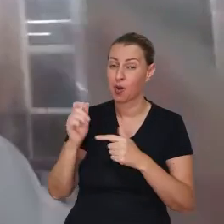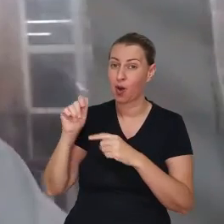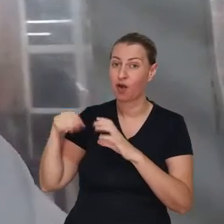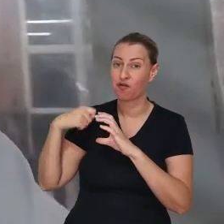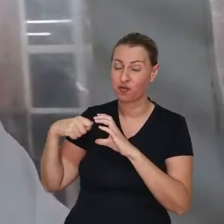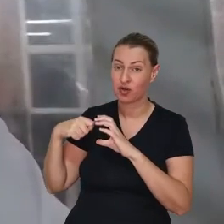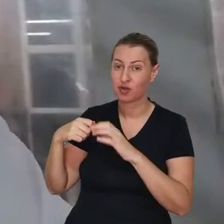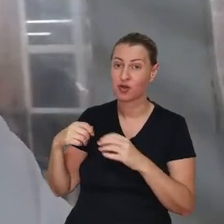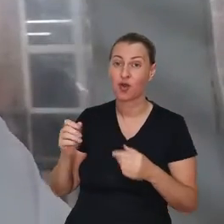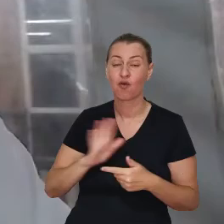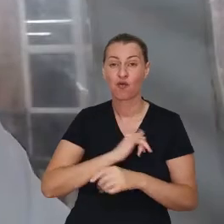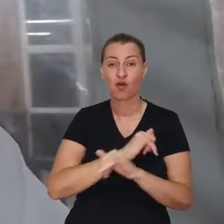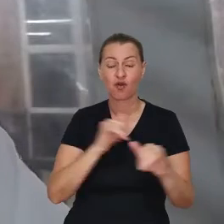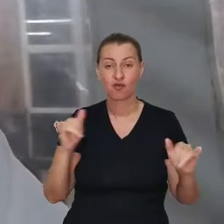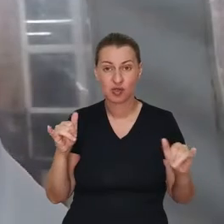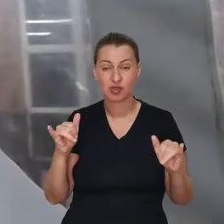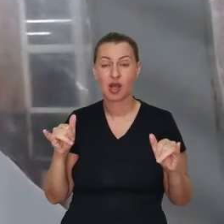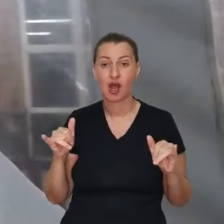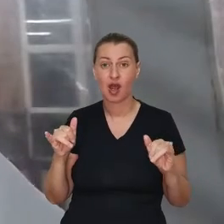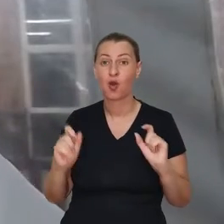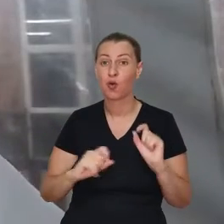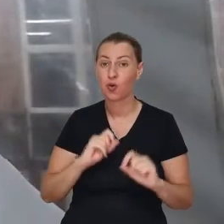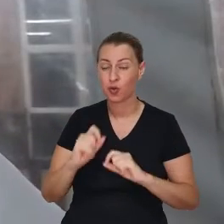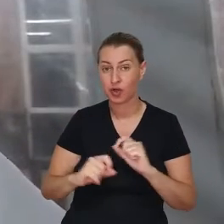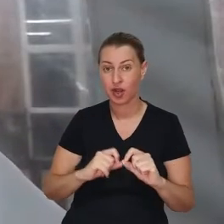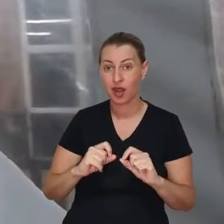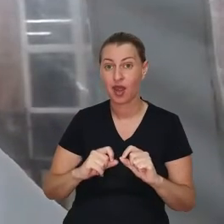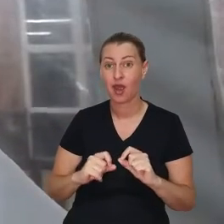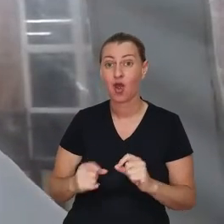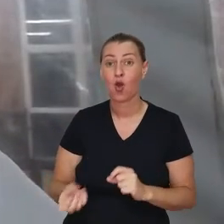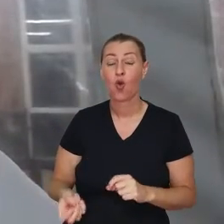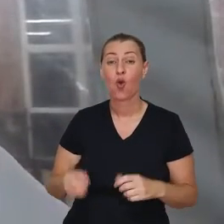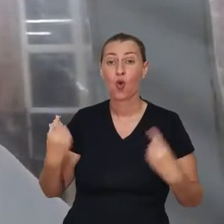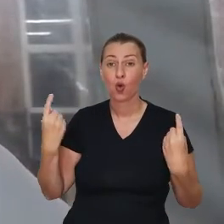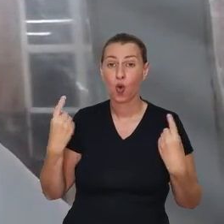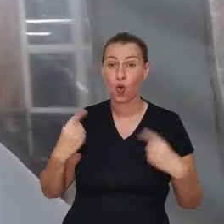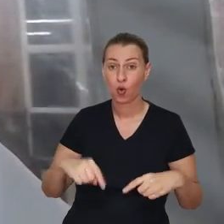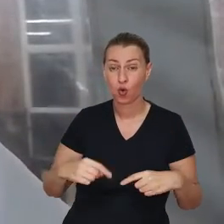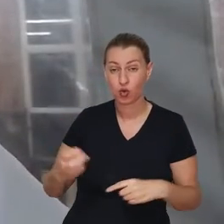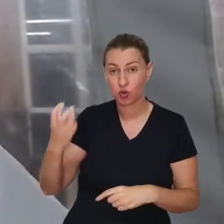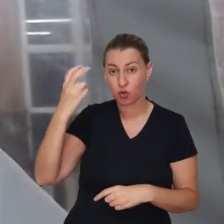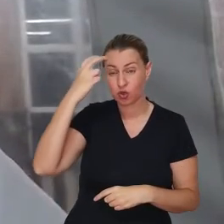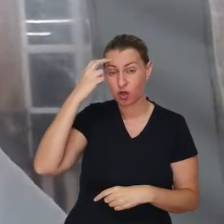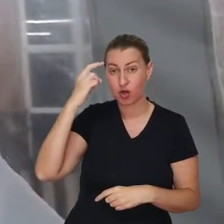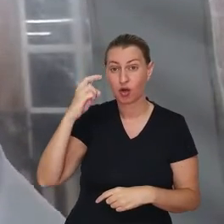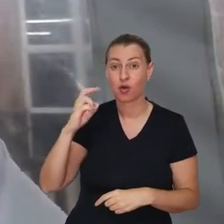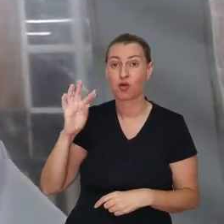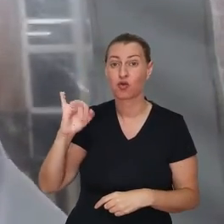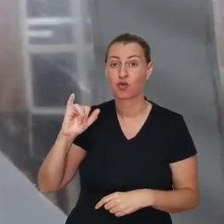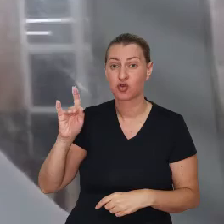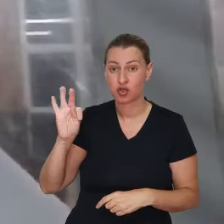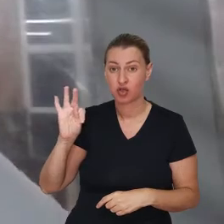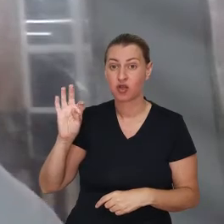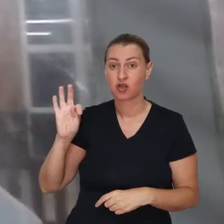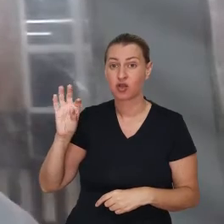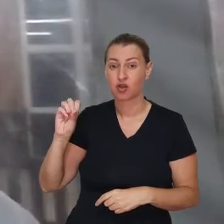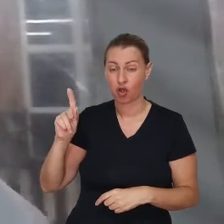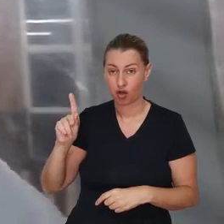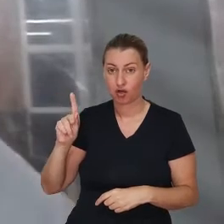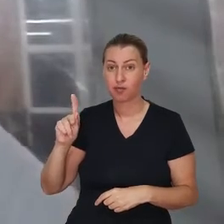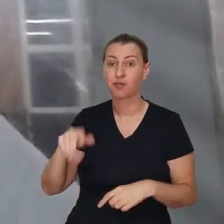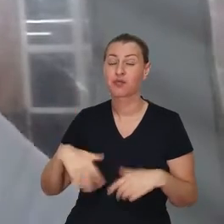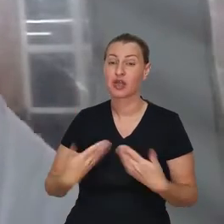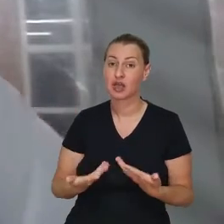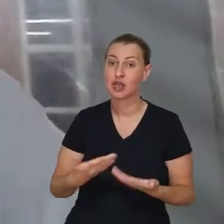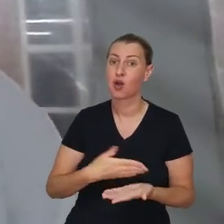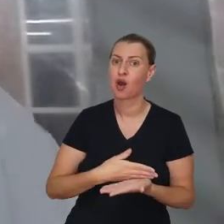o concurso cultural do TikTok. Fiquem de olho que em breve disponibilizaremos o regulamento e lá em fevereiro iniciará